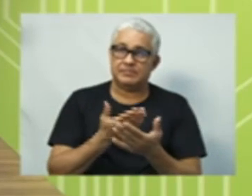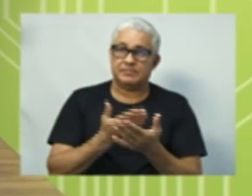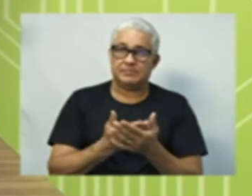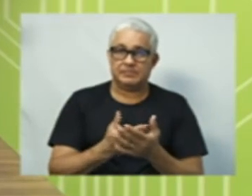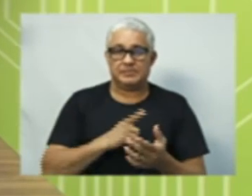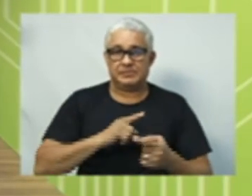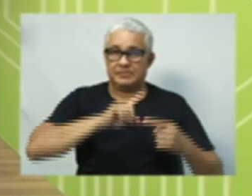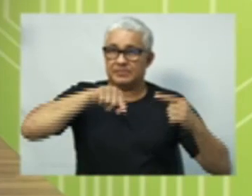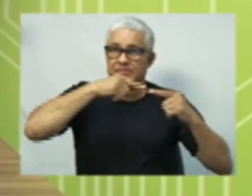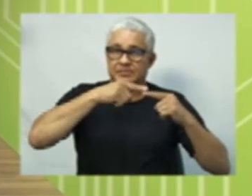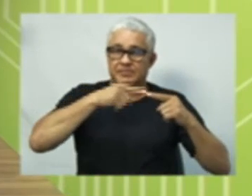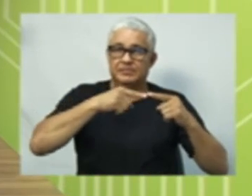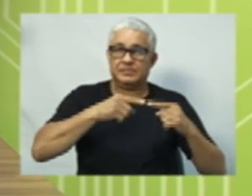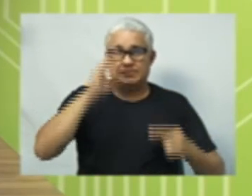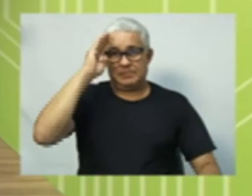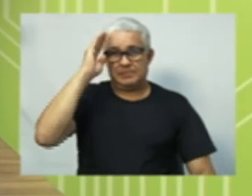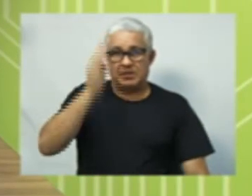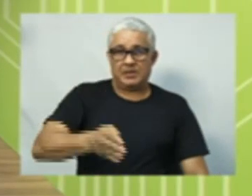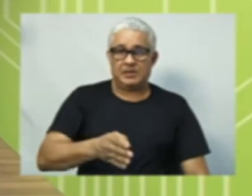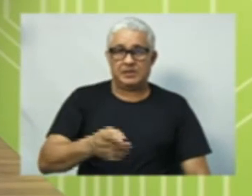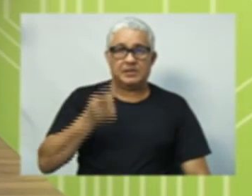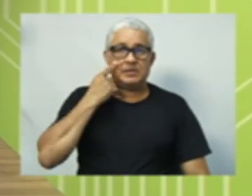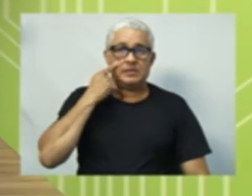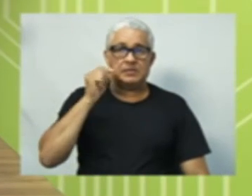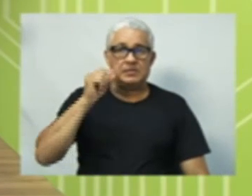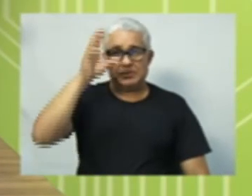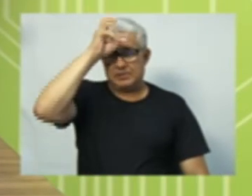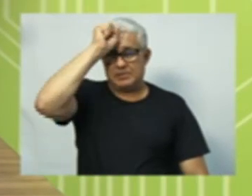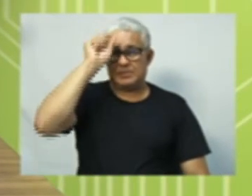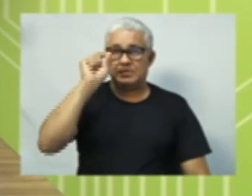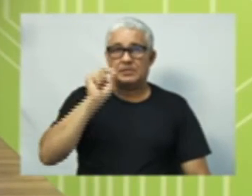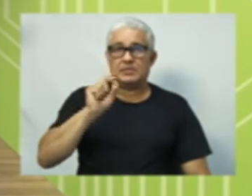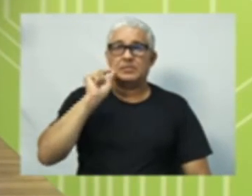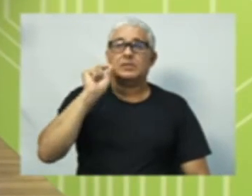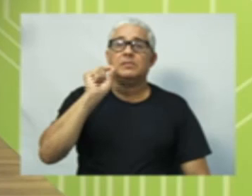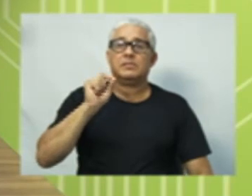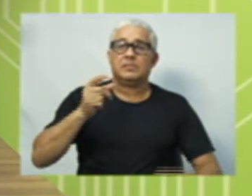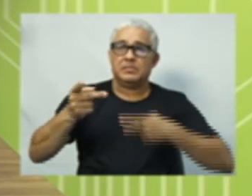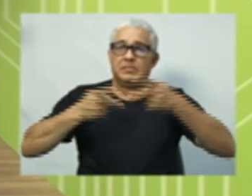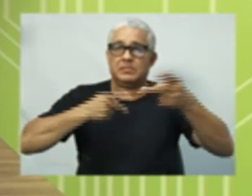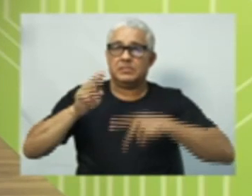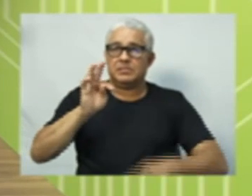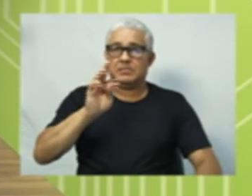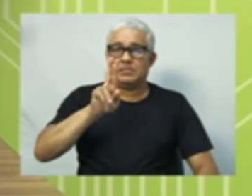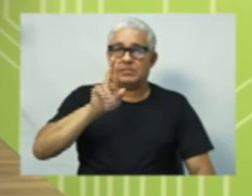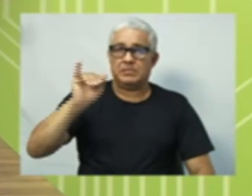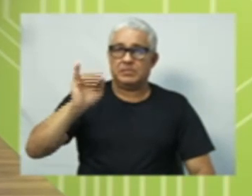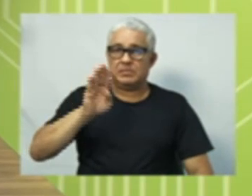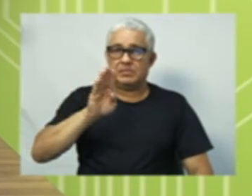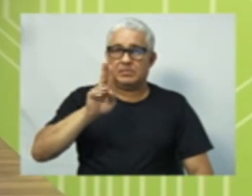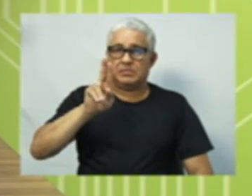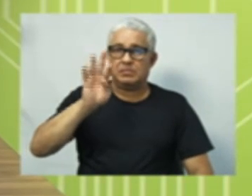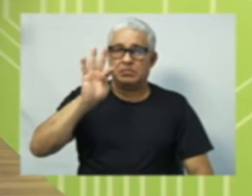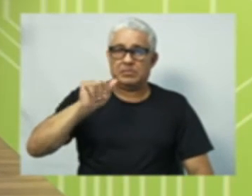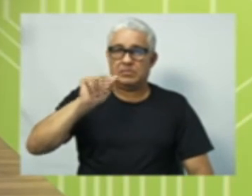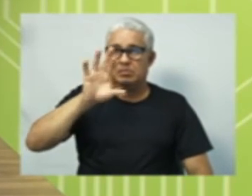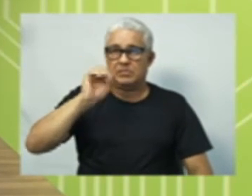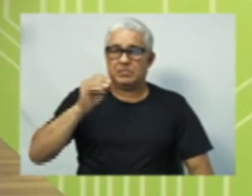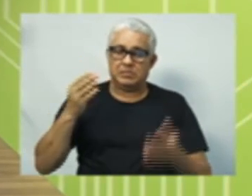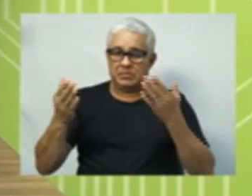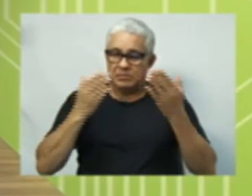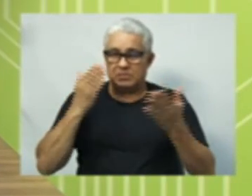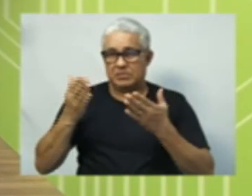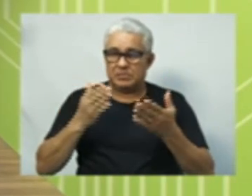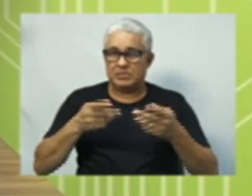por objetivo maior vermos o quê? O que é um planejamento tributário, analisarmos o planejamento